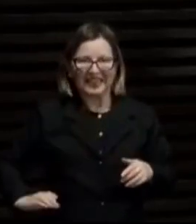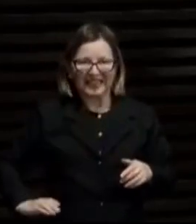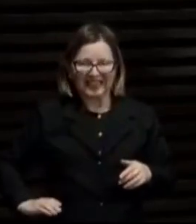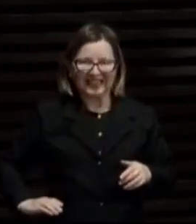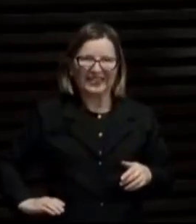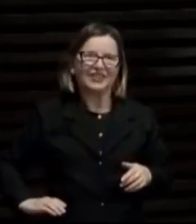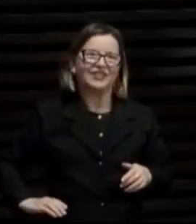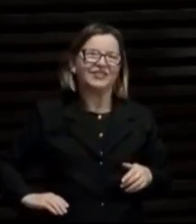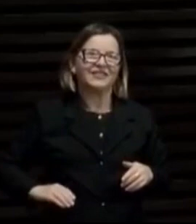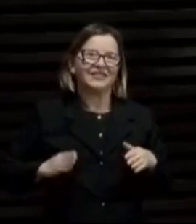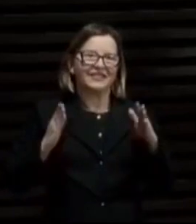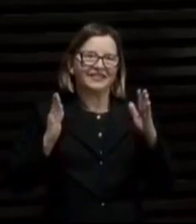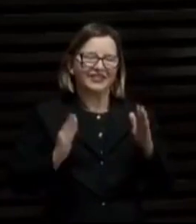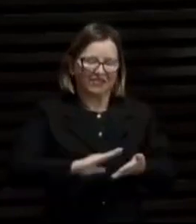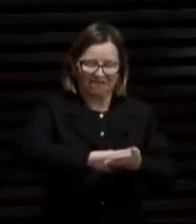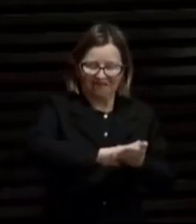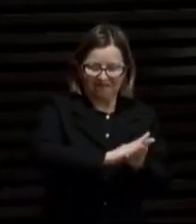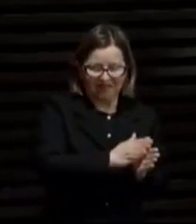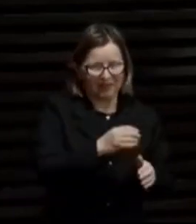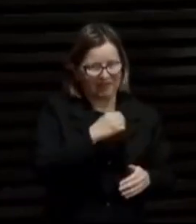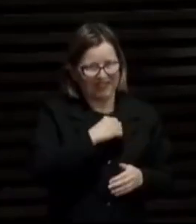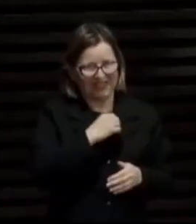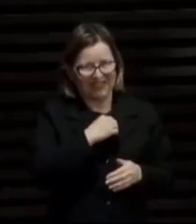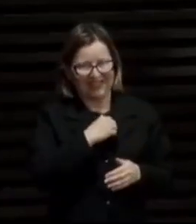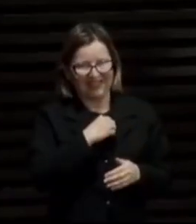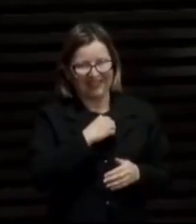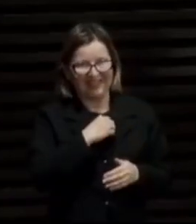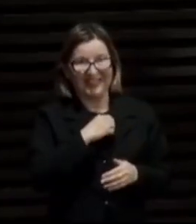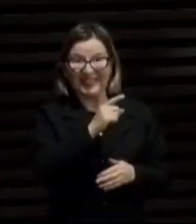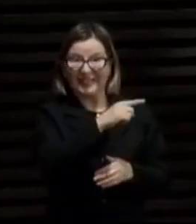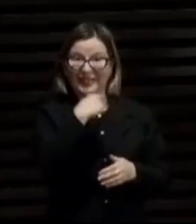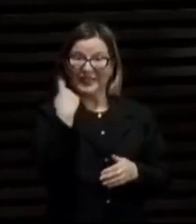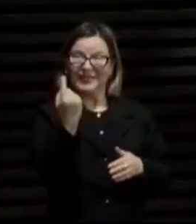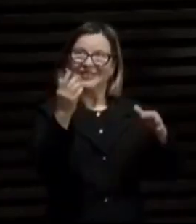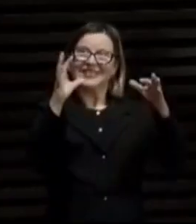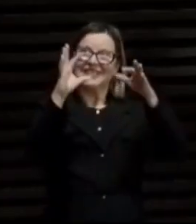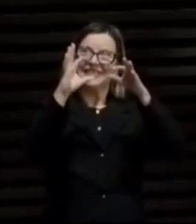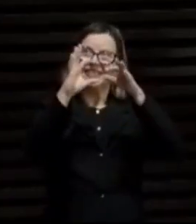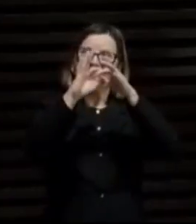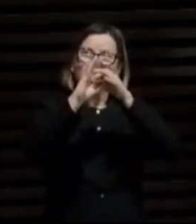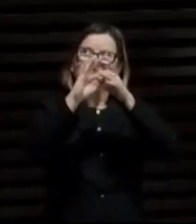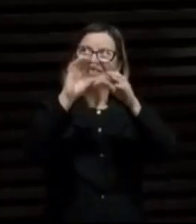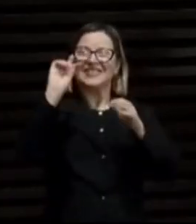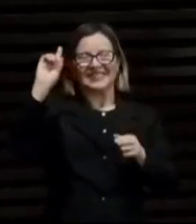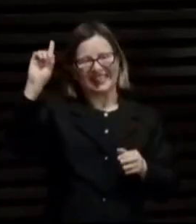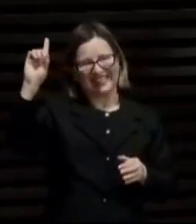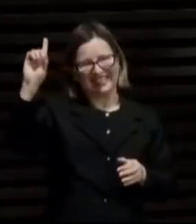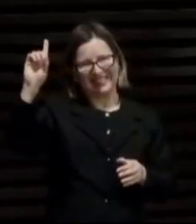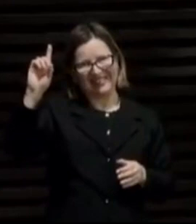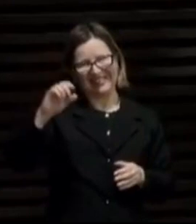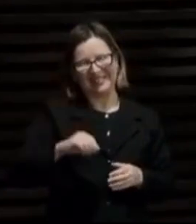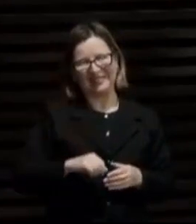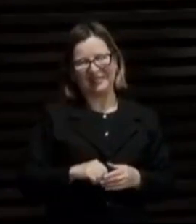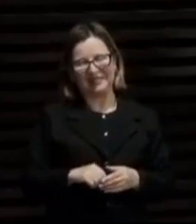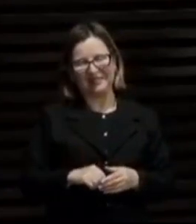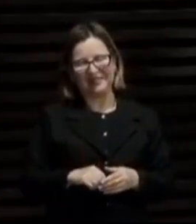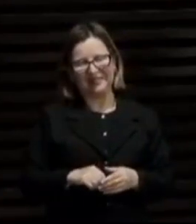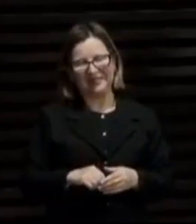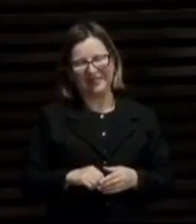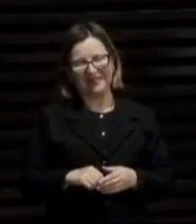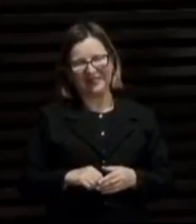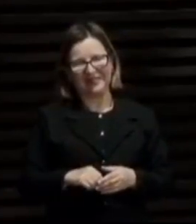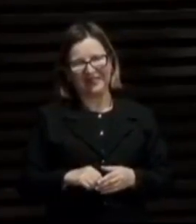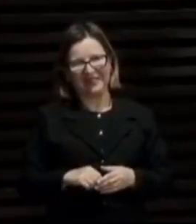hebraico, kippar, significa reconciliar as duas partes. O sentido dessa palavra aqui